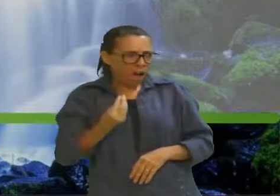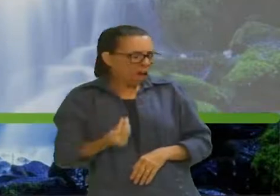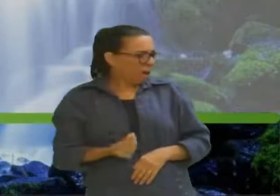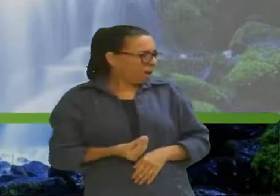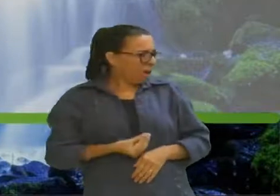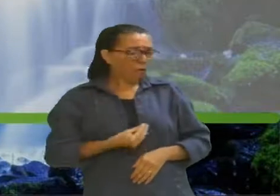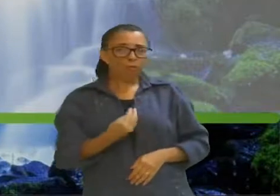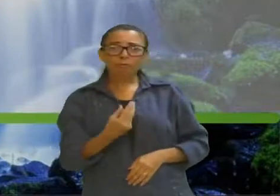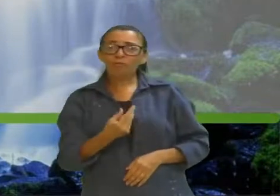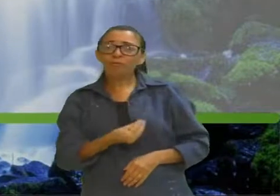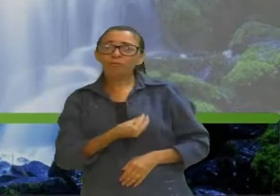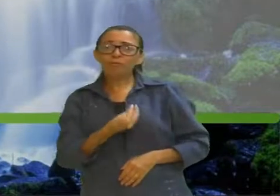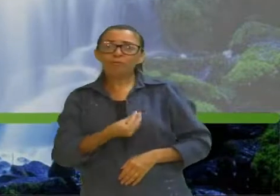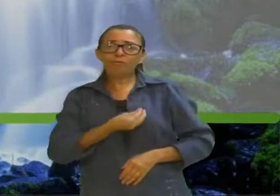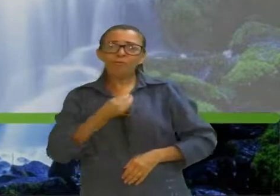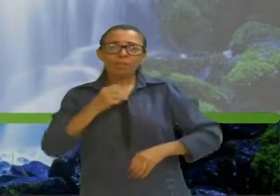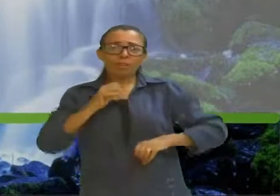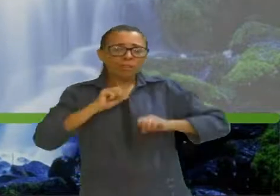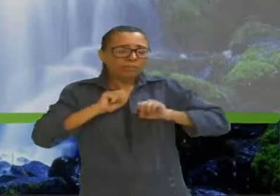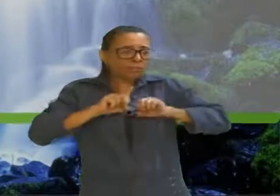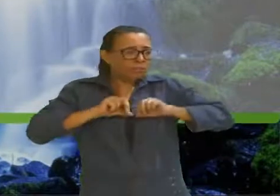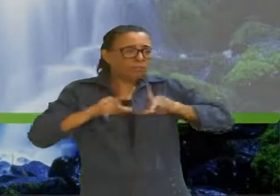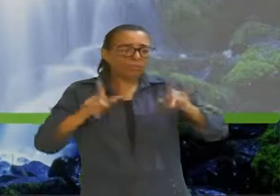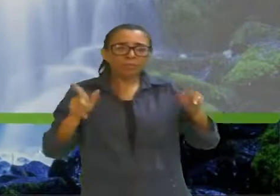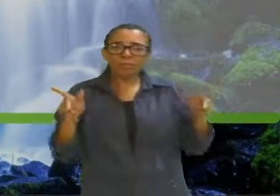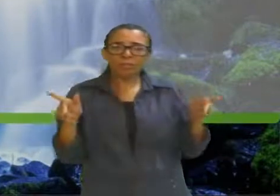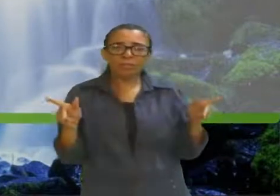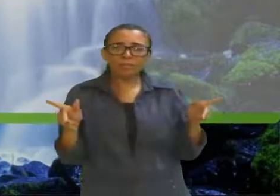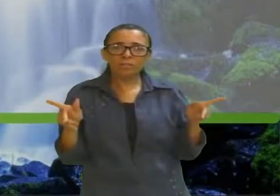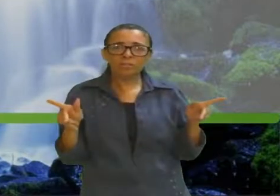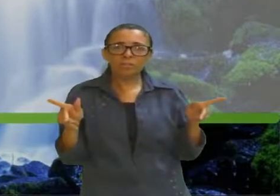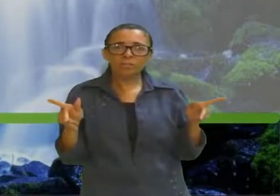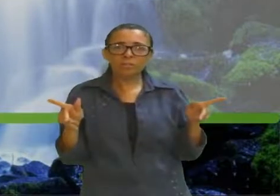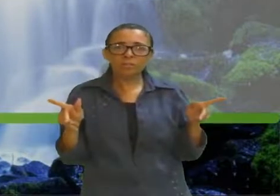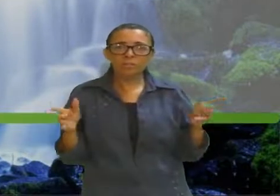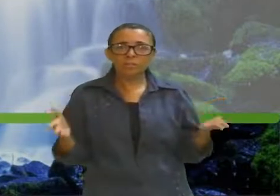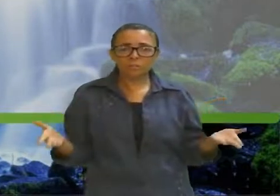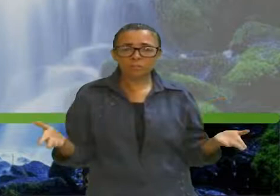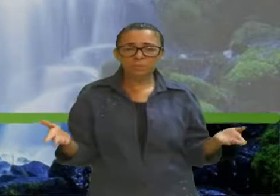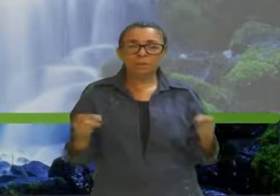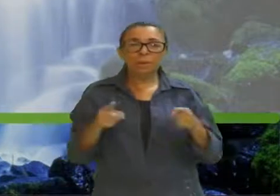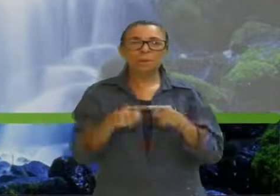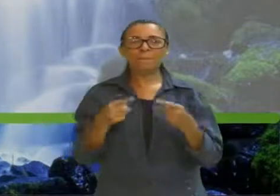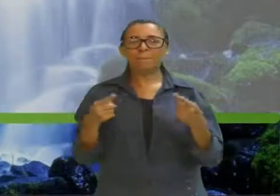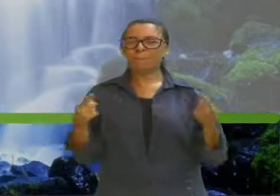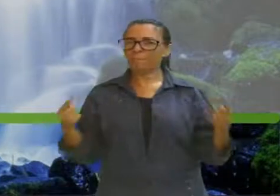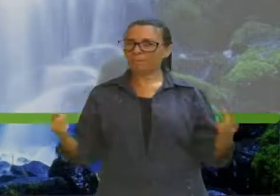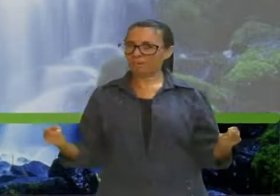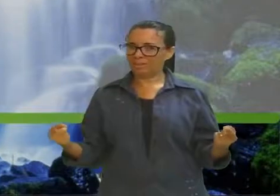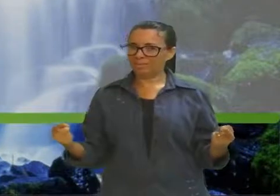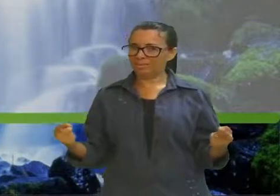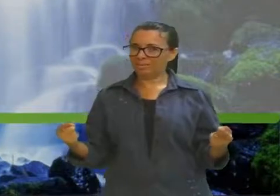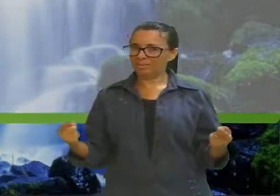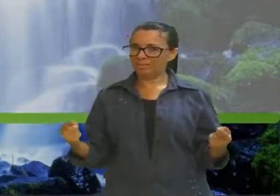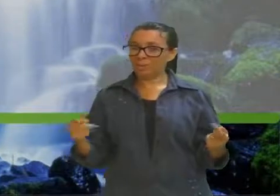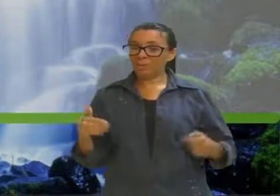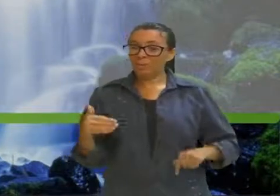de obedecer ao Mestre, eles não experimentavam suas obras poderosas. Veja